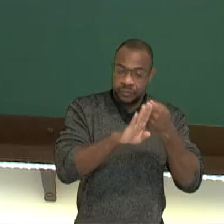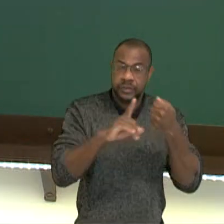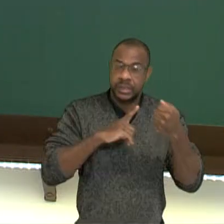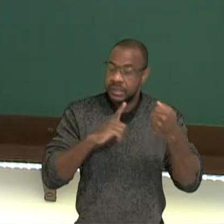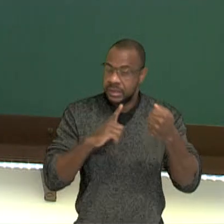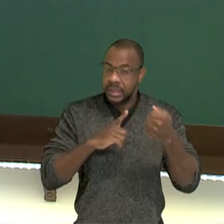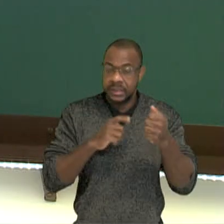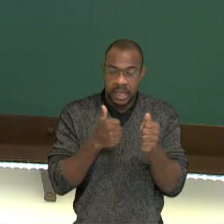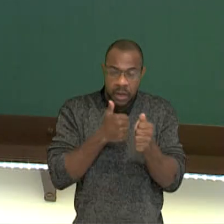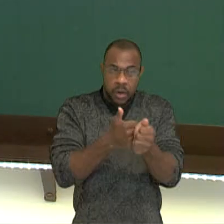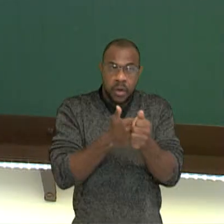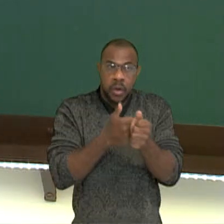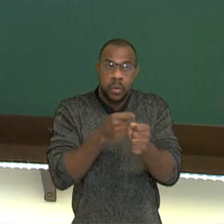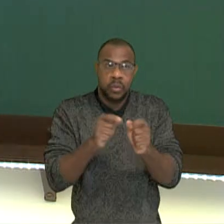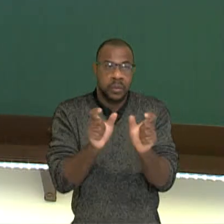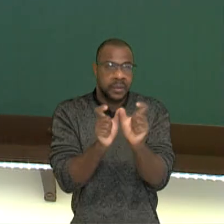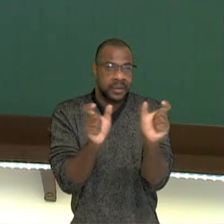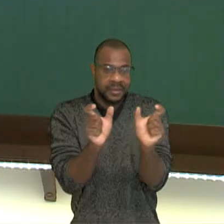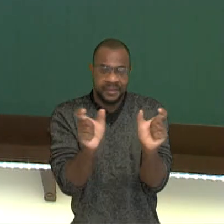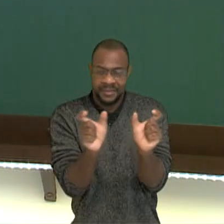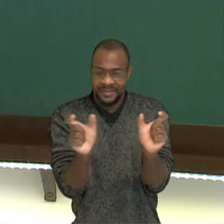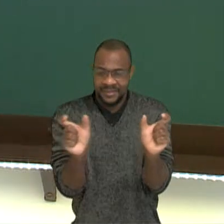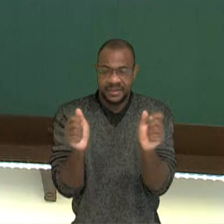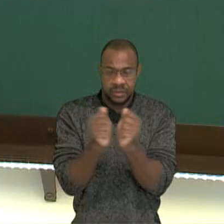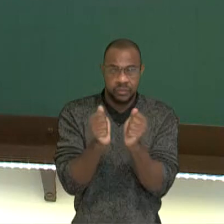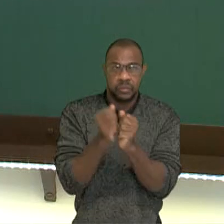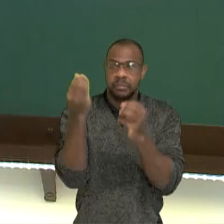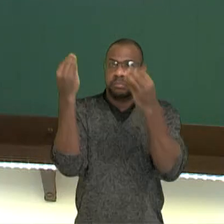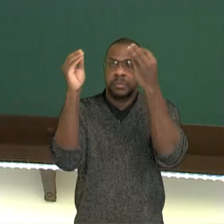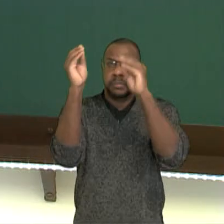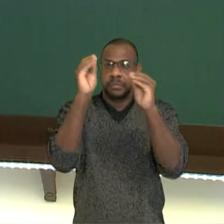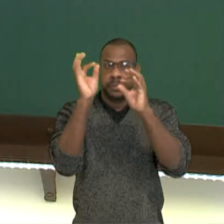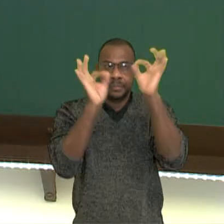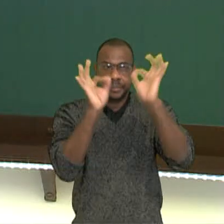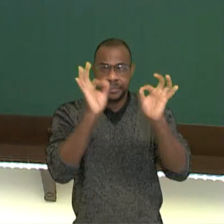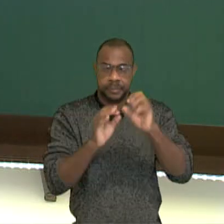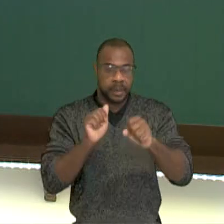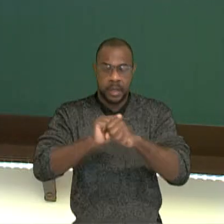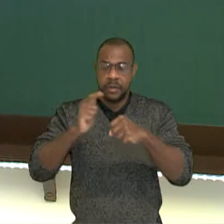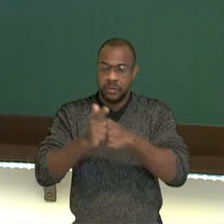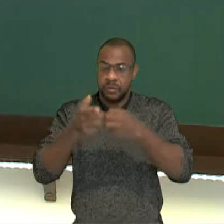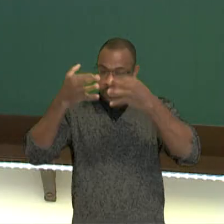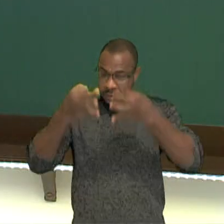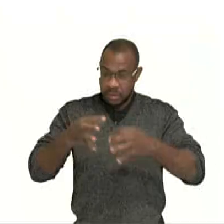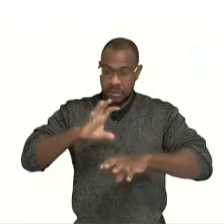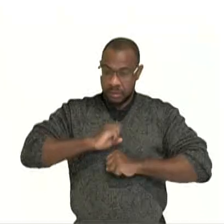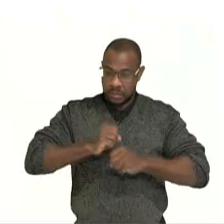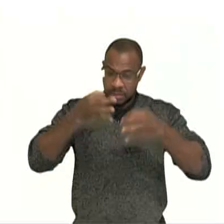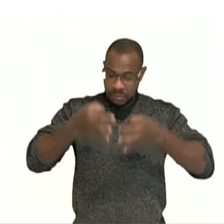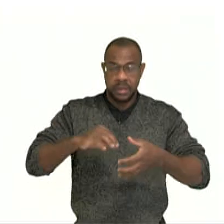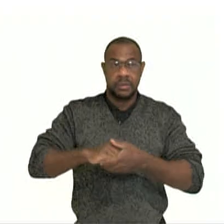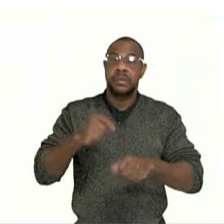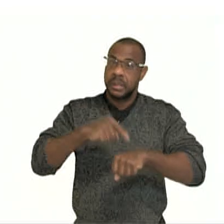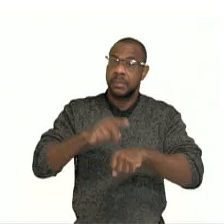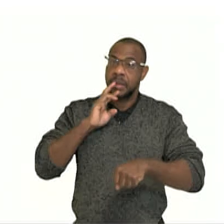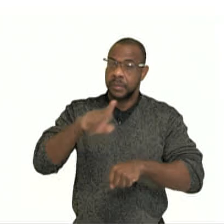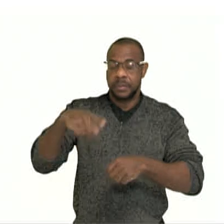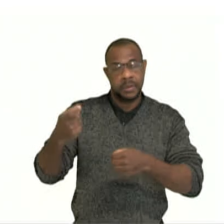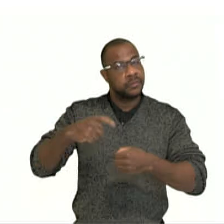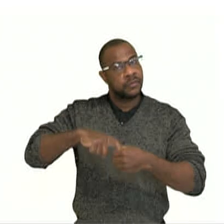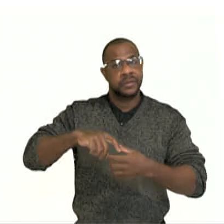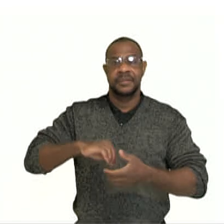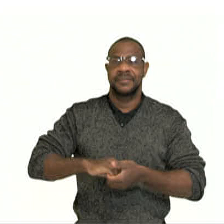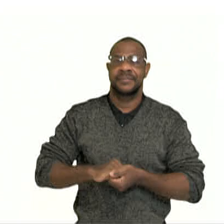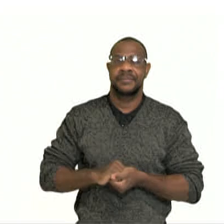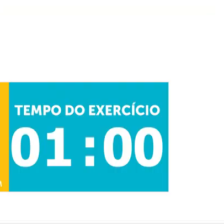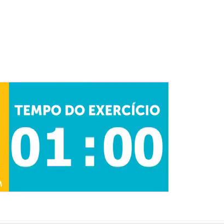estão acompanhando os espaços para que vocês possam colocar o adjetivo possessivo correto. Vou dar um tempo para vocês responderem e a gente já retorna.